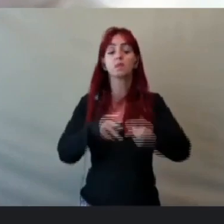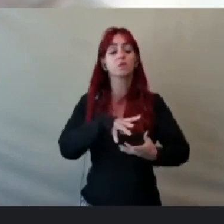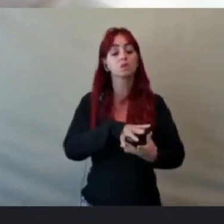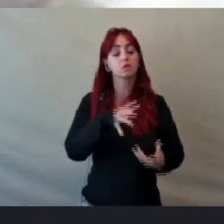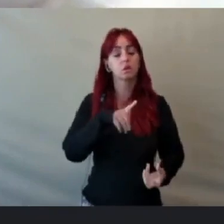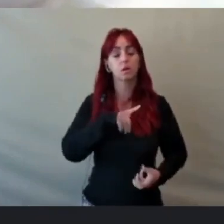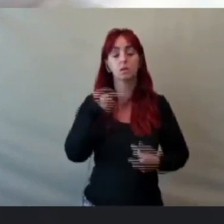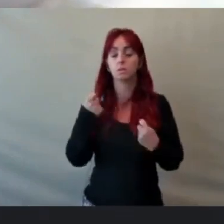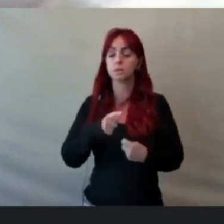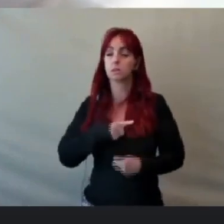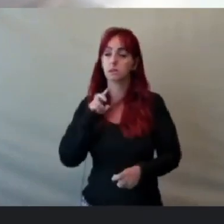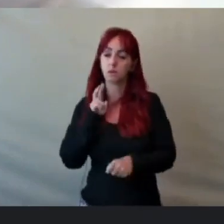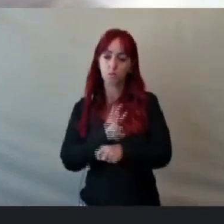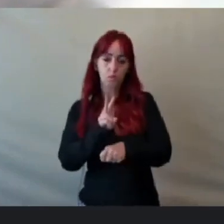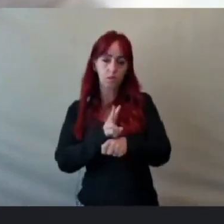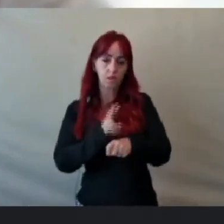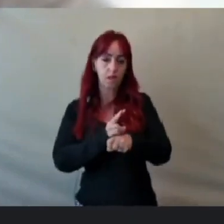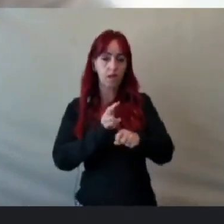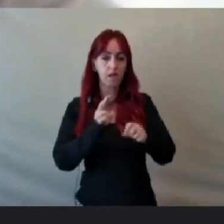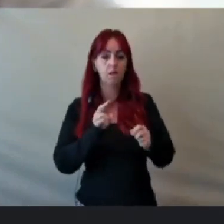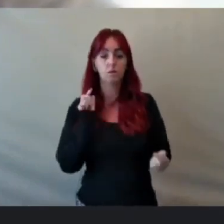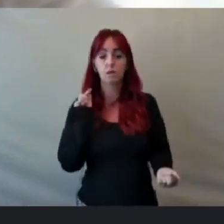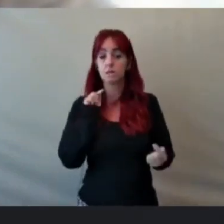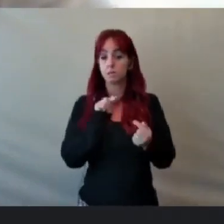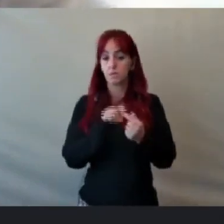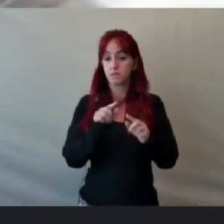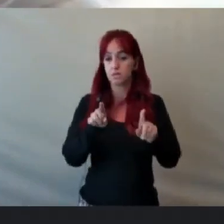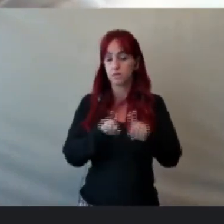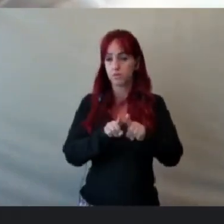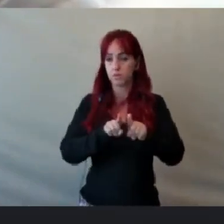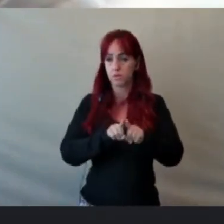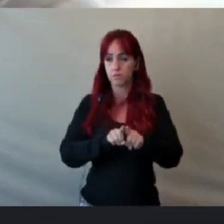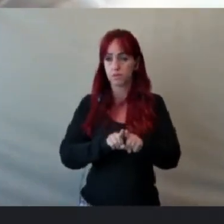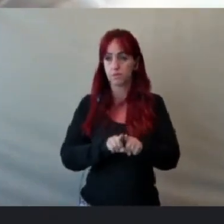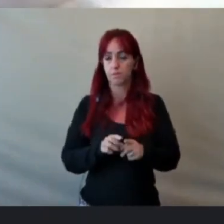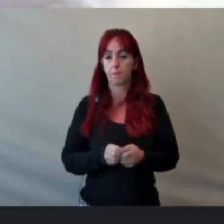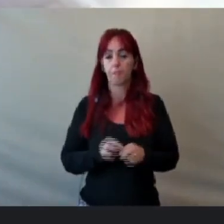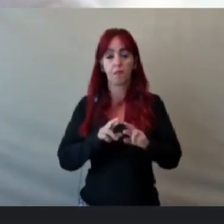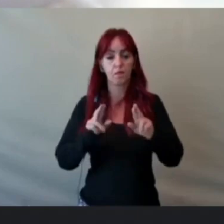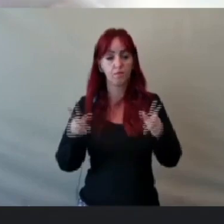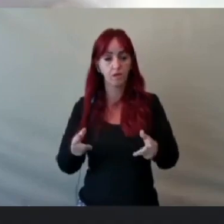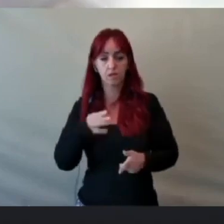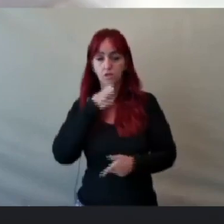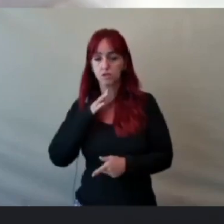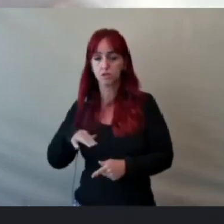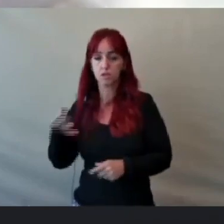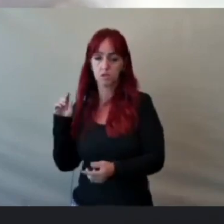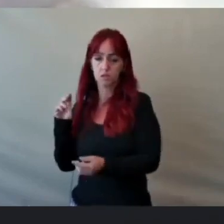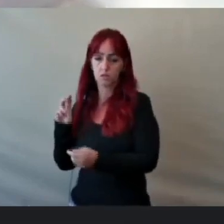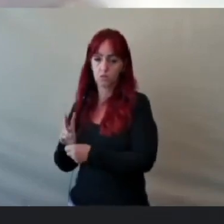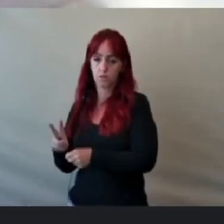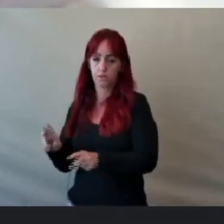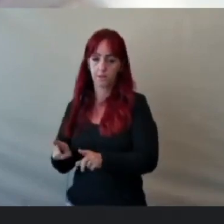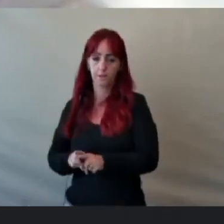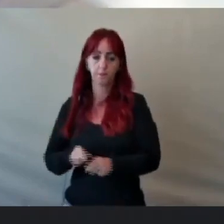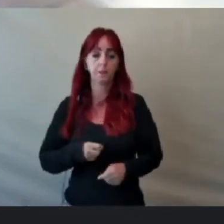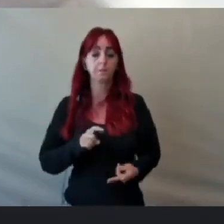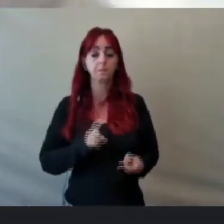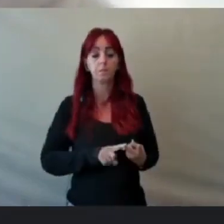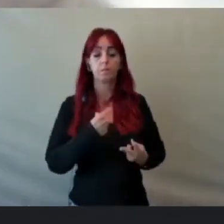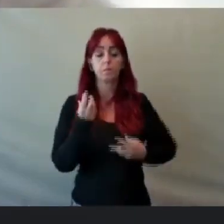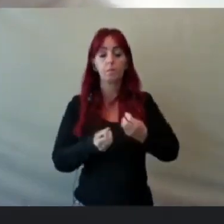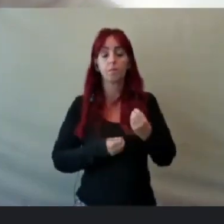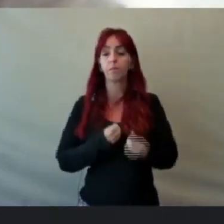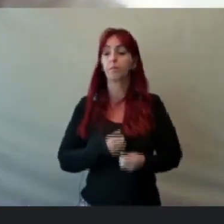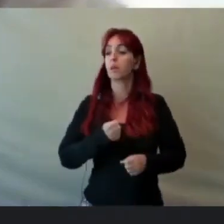dos cuidados que a gente dá para uma criança o segundo pilar é o pilar de construir comunidades amigáveis para